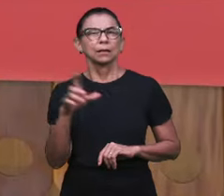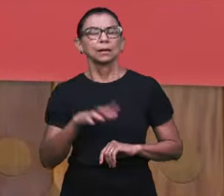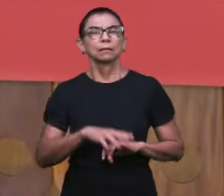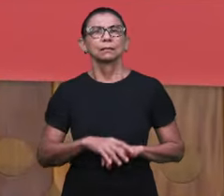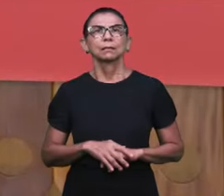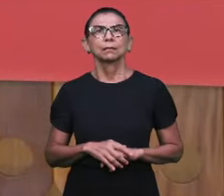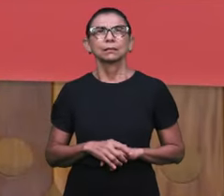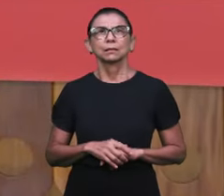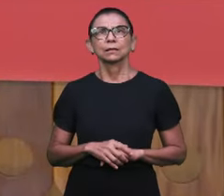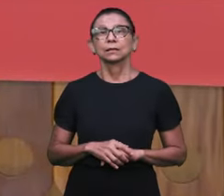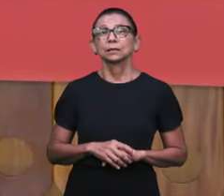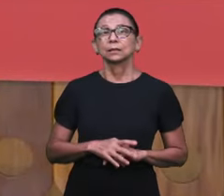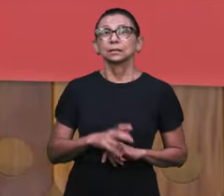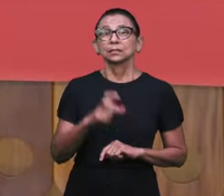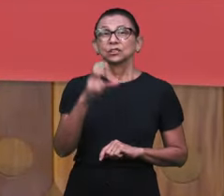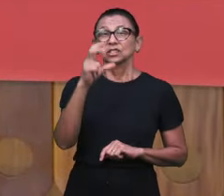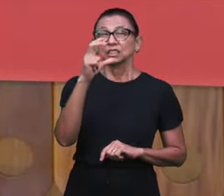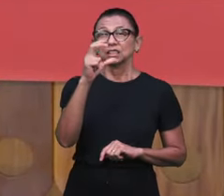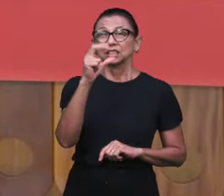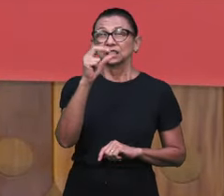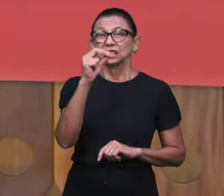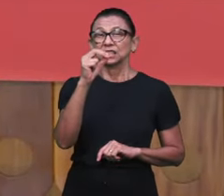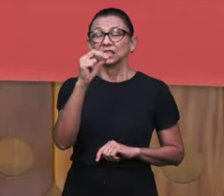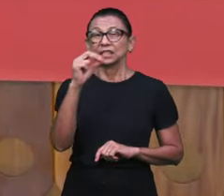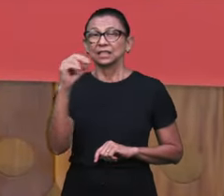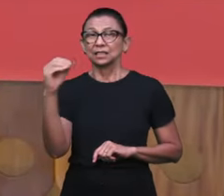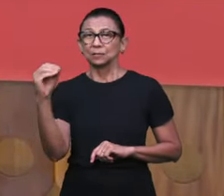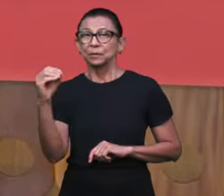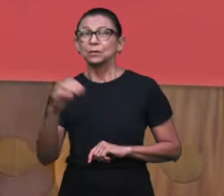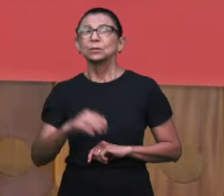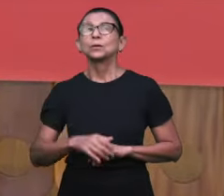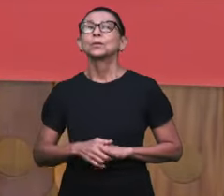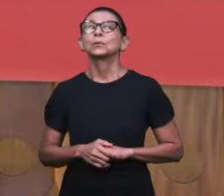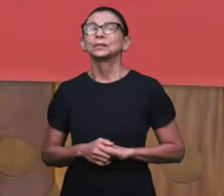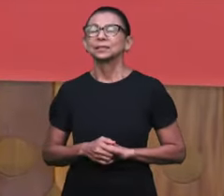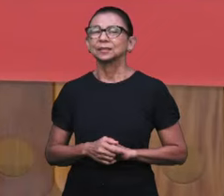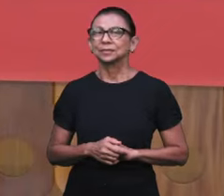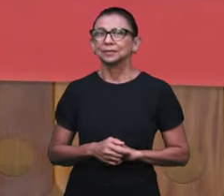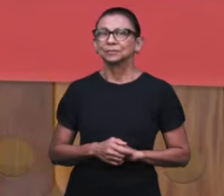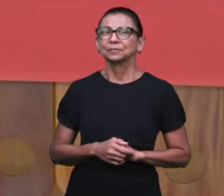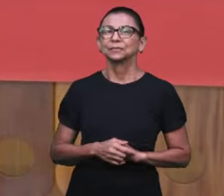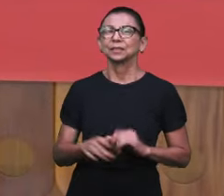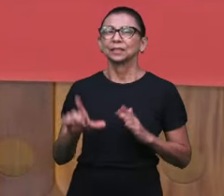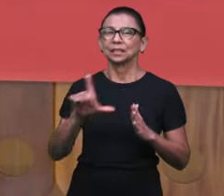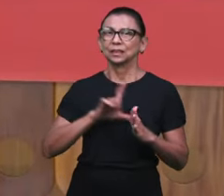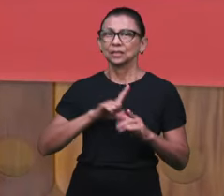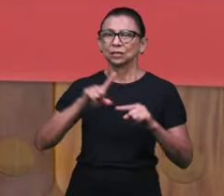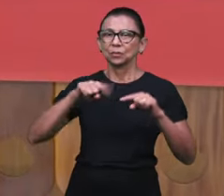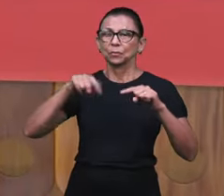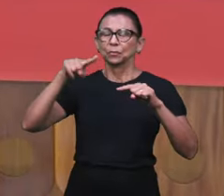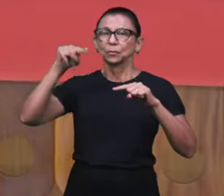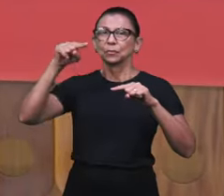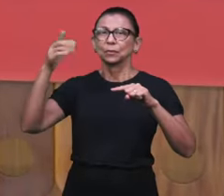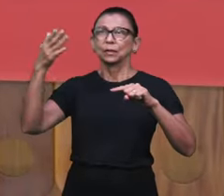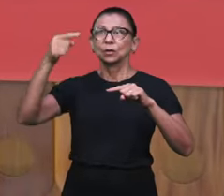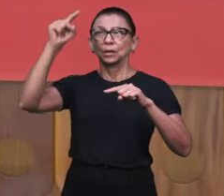participações, veio para cento e poucas. Abigail, é você que precisa crescer depressa para ser pastora